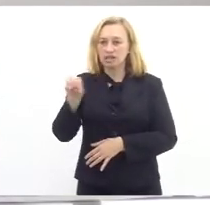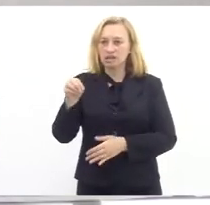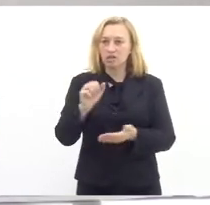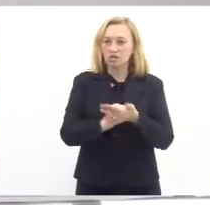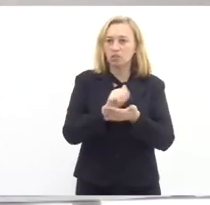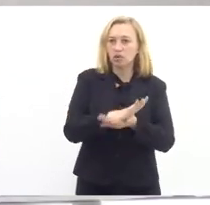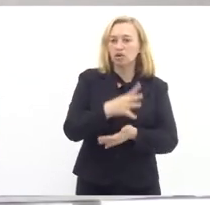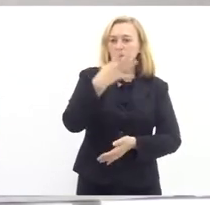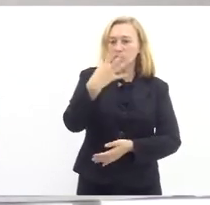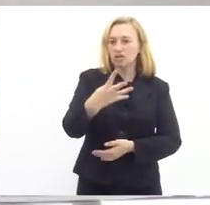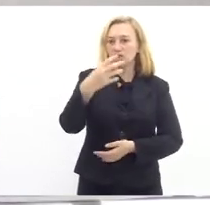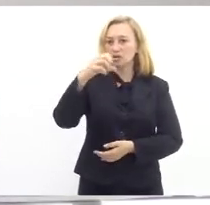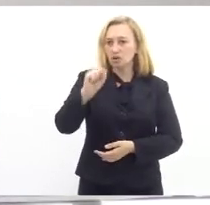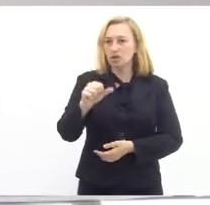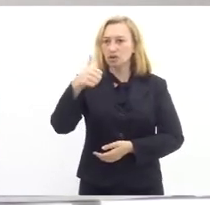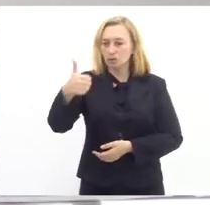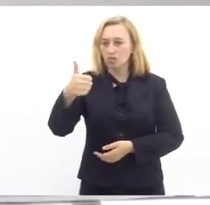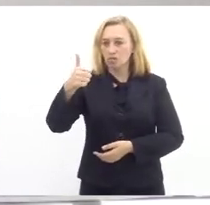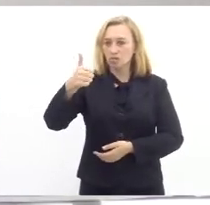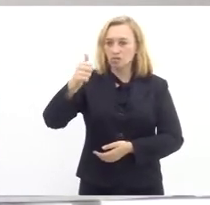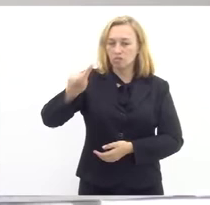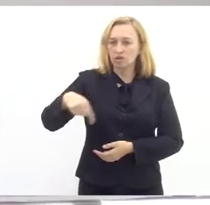de